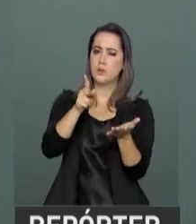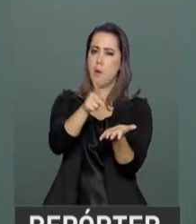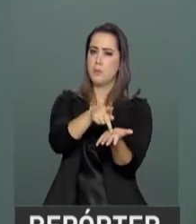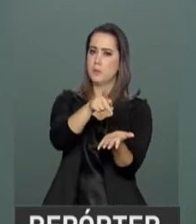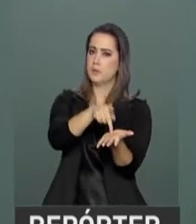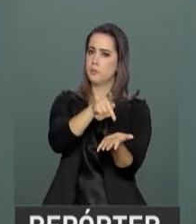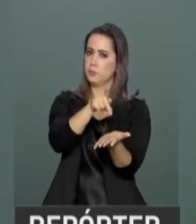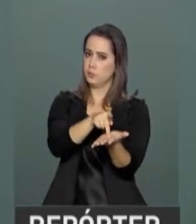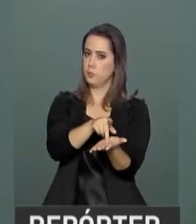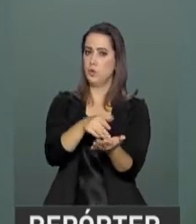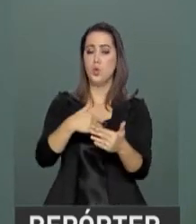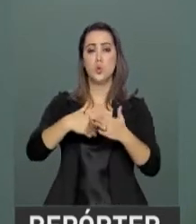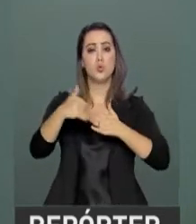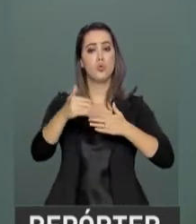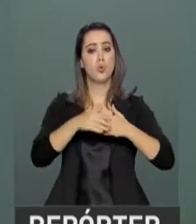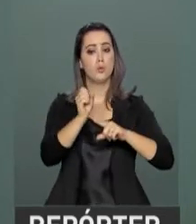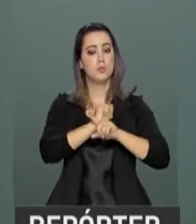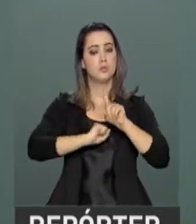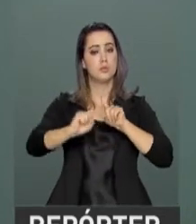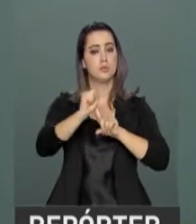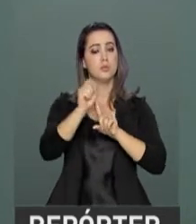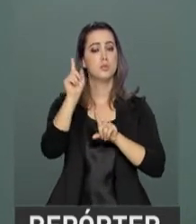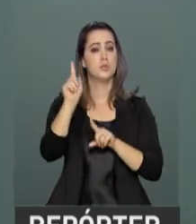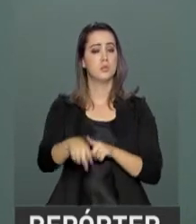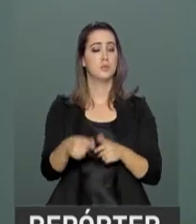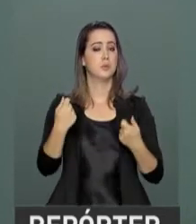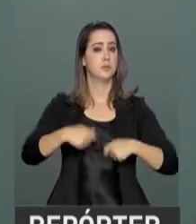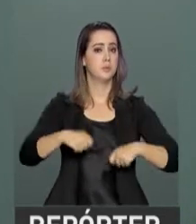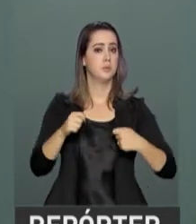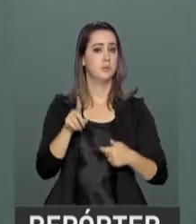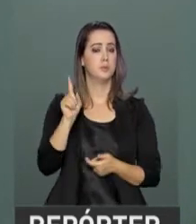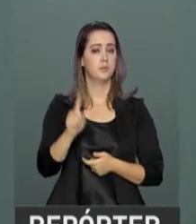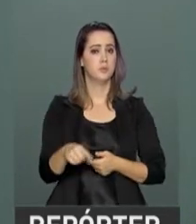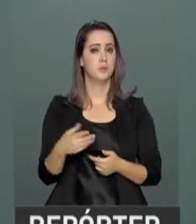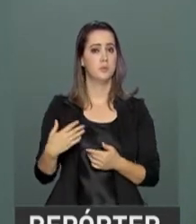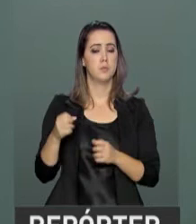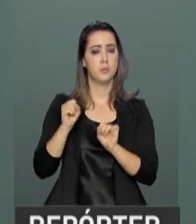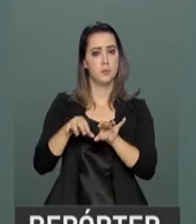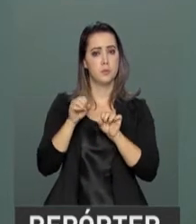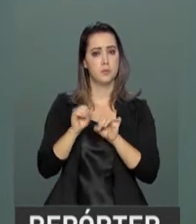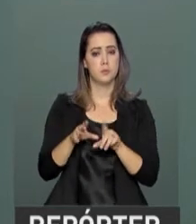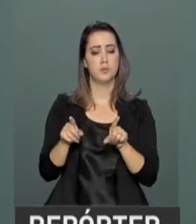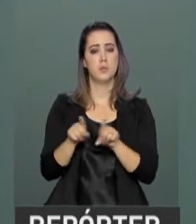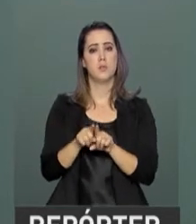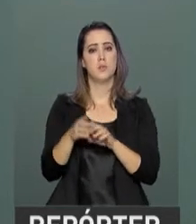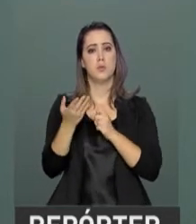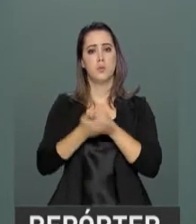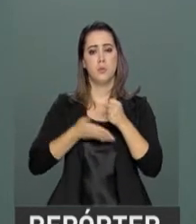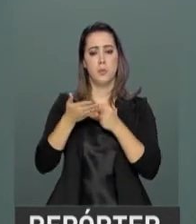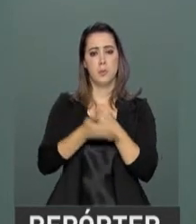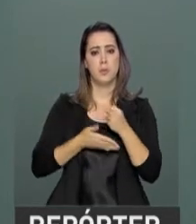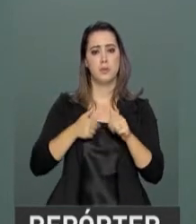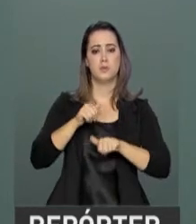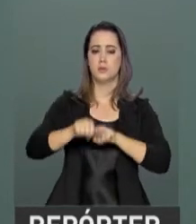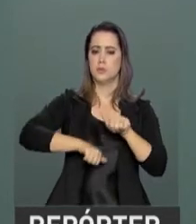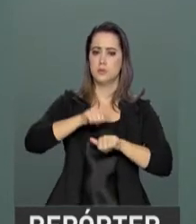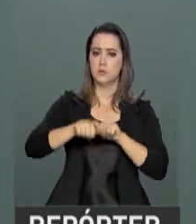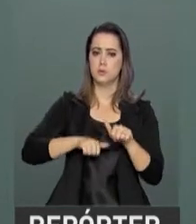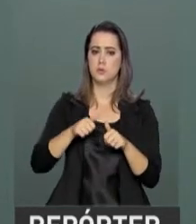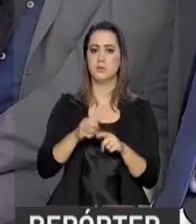verdadeira de qualquer sociedade, que passa necessariamente pela educação como base de